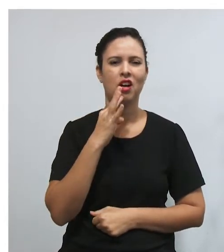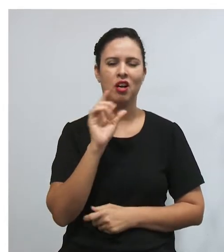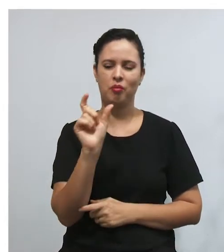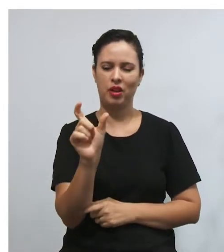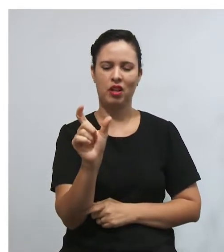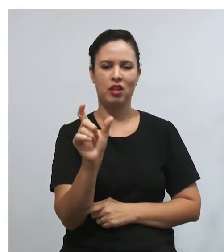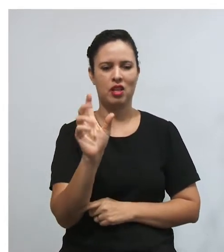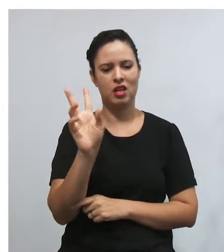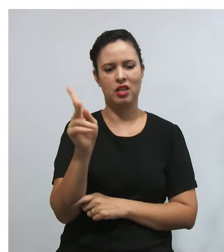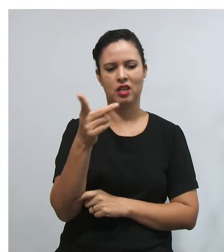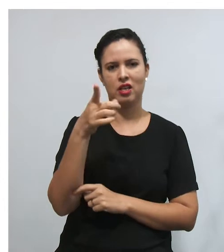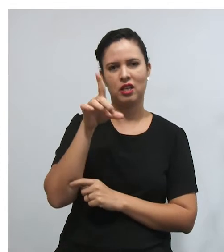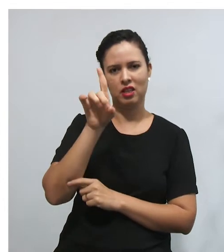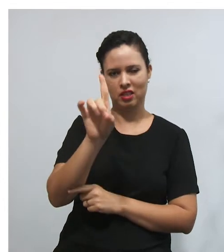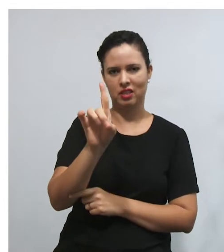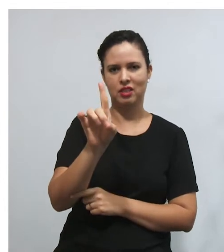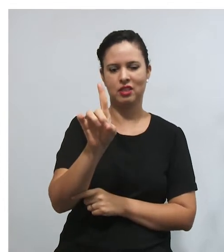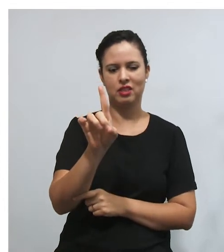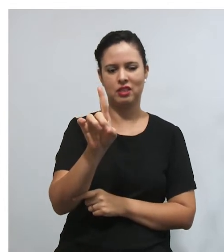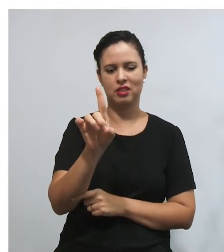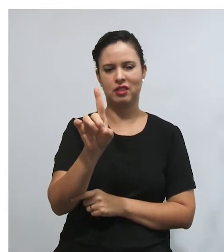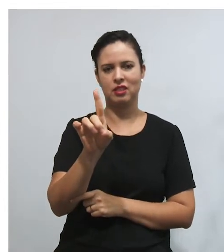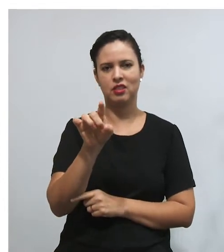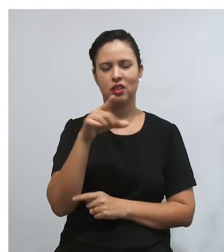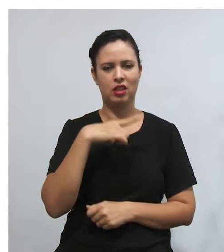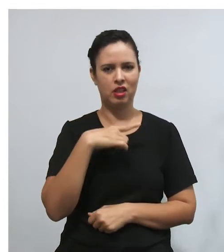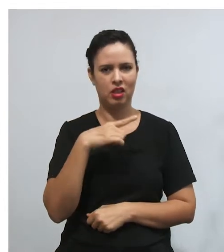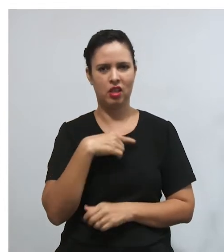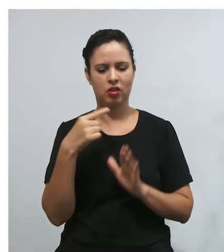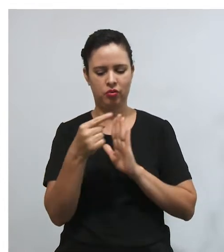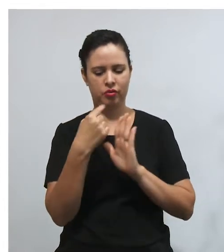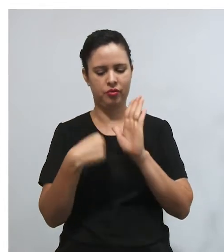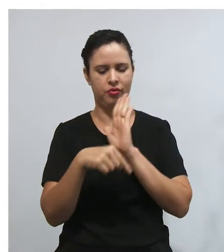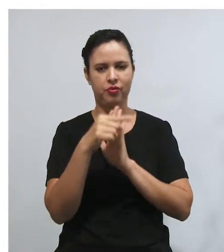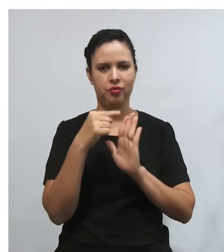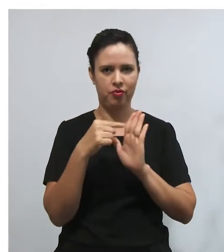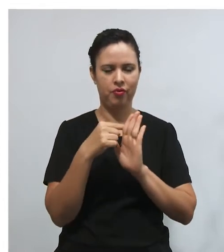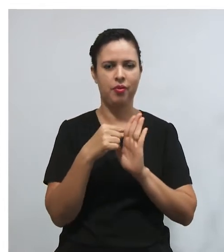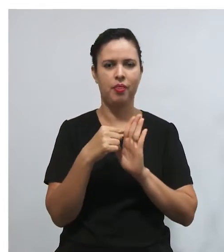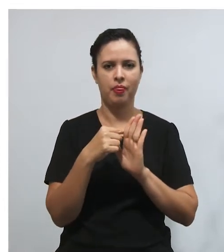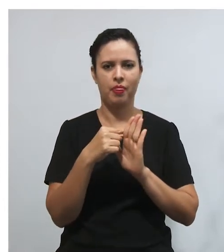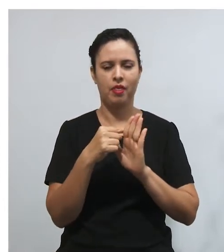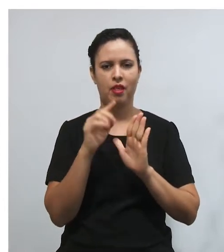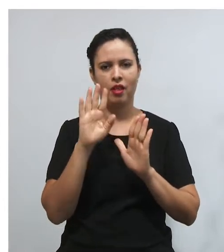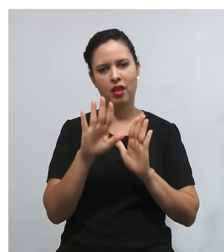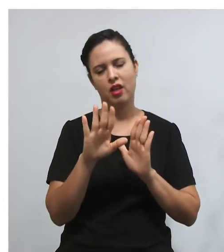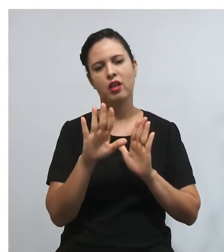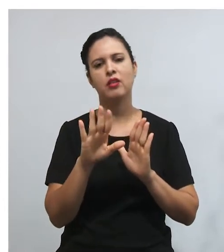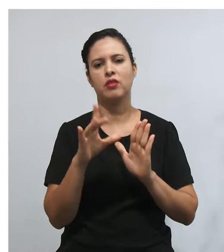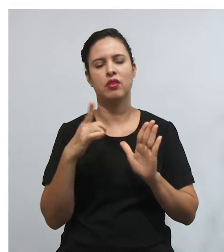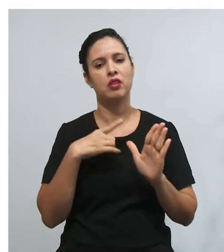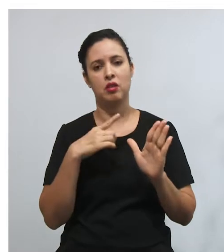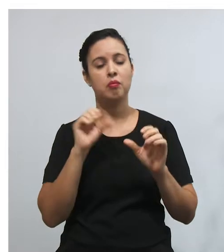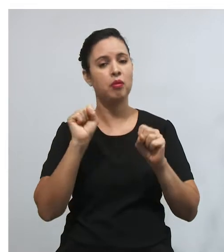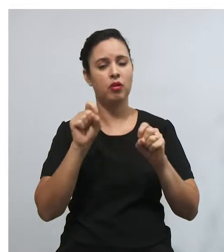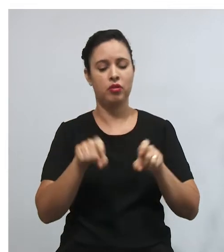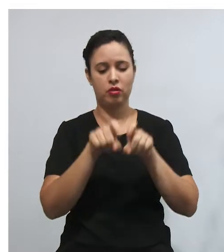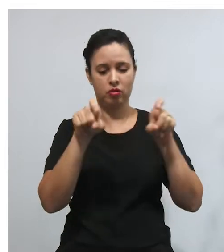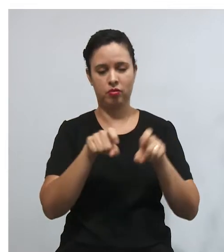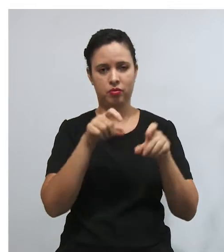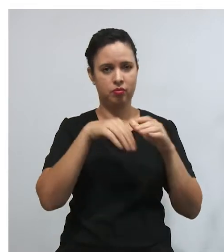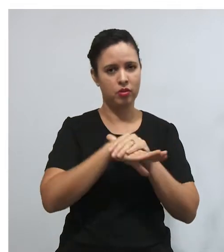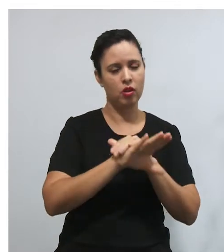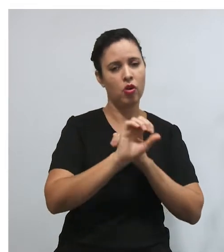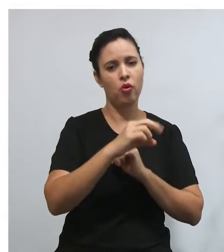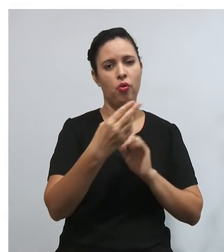Ah, eu tenho um HD externo. Ou seja, você tem um disco rígido que ele não está acoplado dentro de um computador. Por isso que ele chama